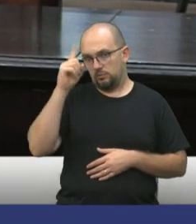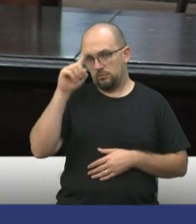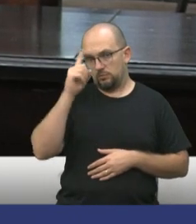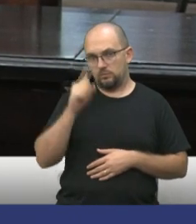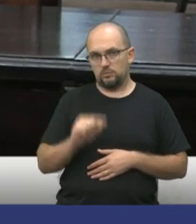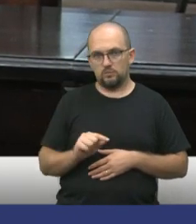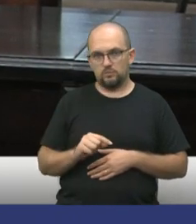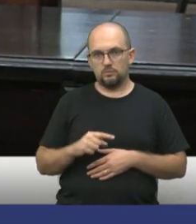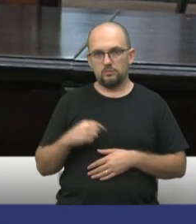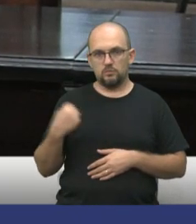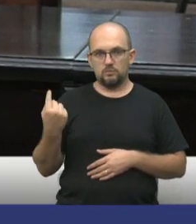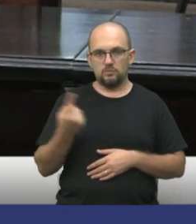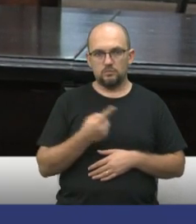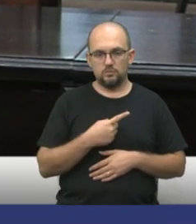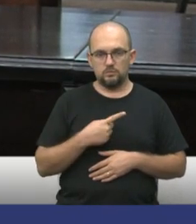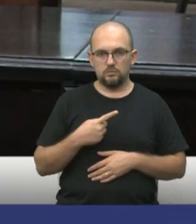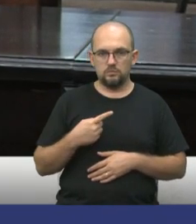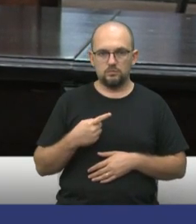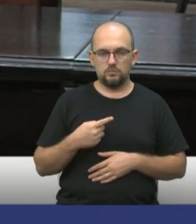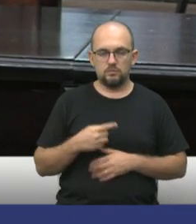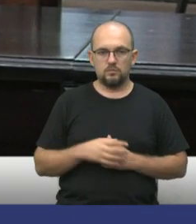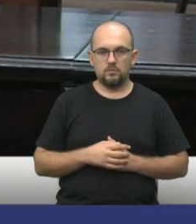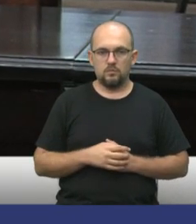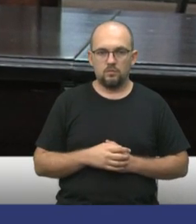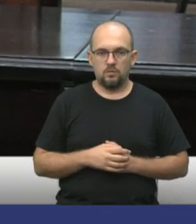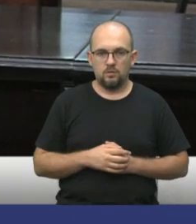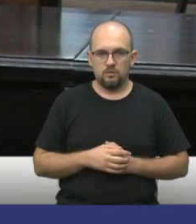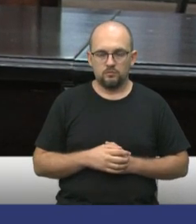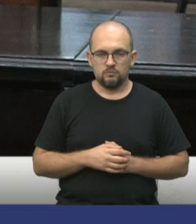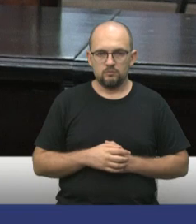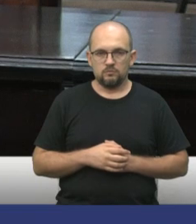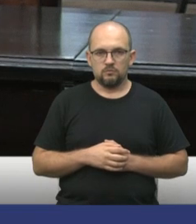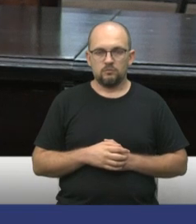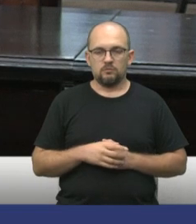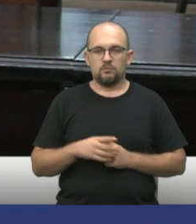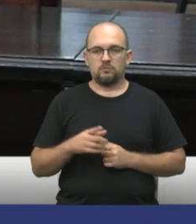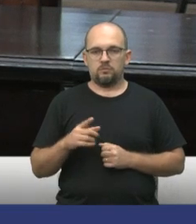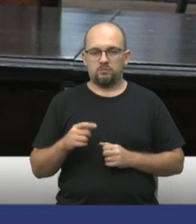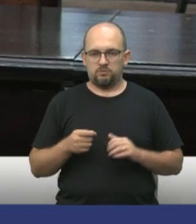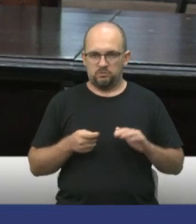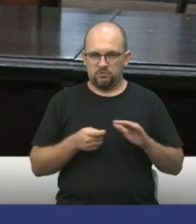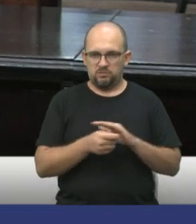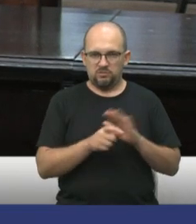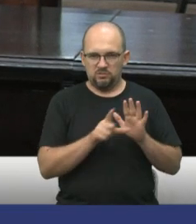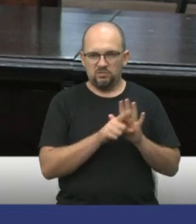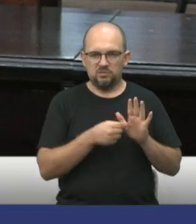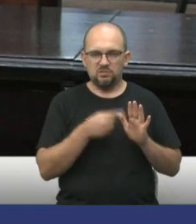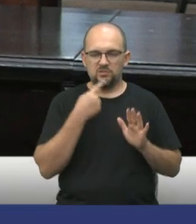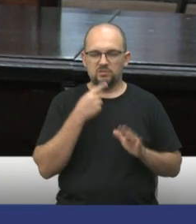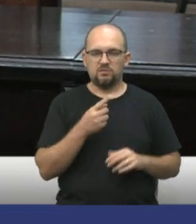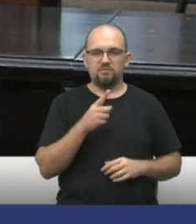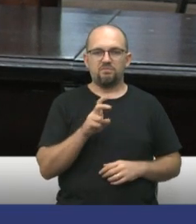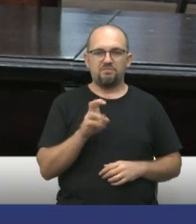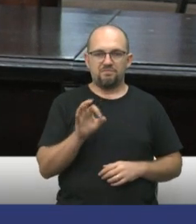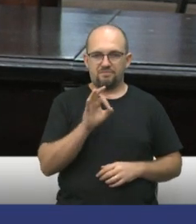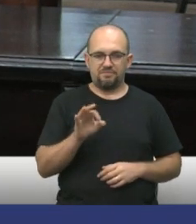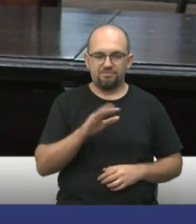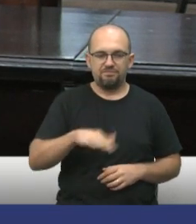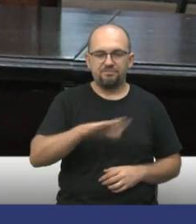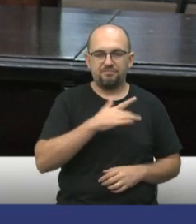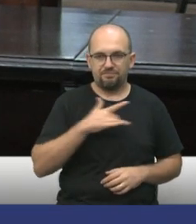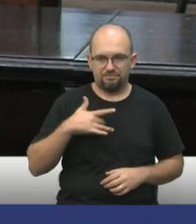gente empenha-se, por lei, 15% na rede da saúde, certo?